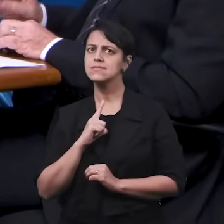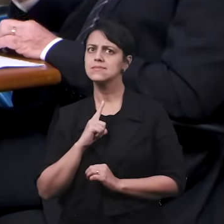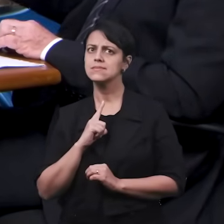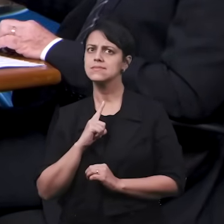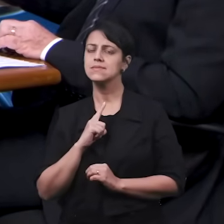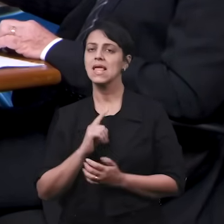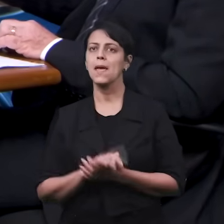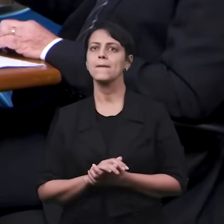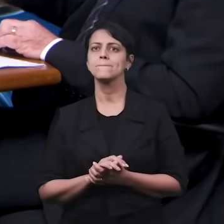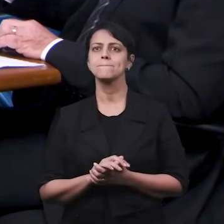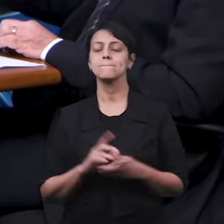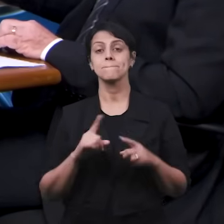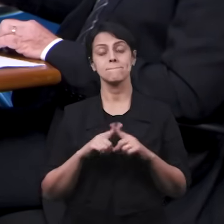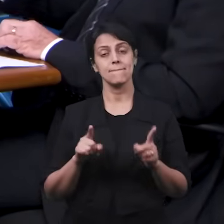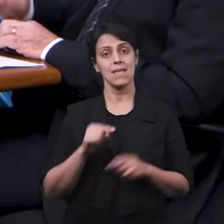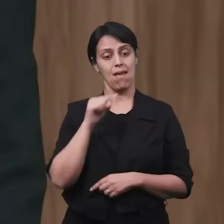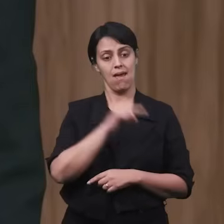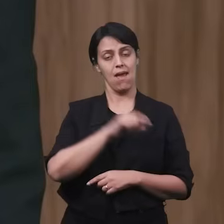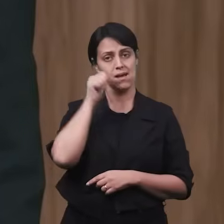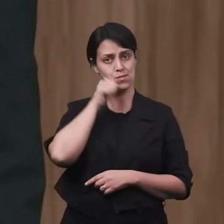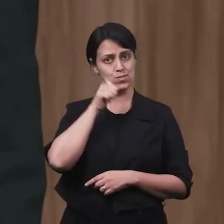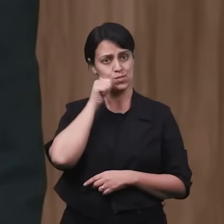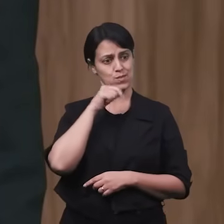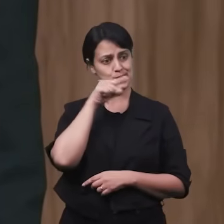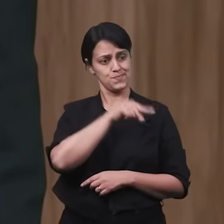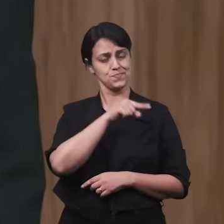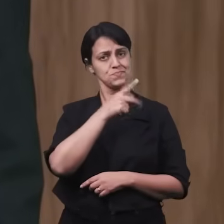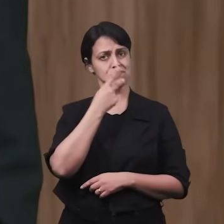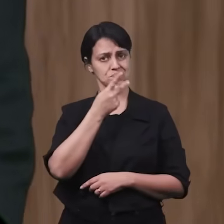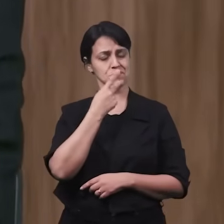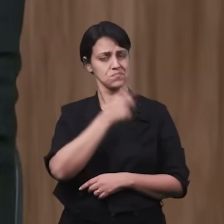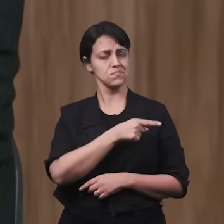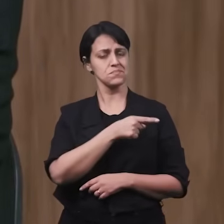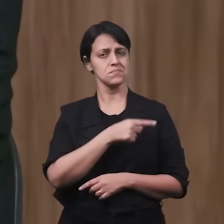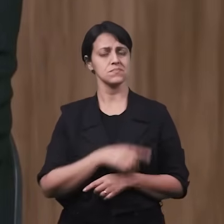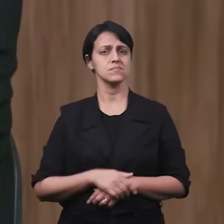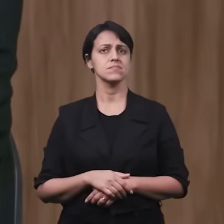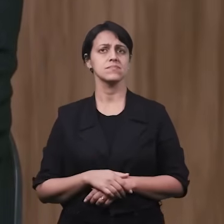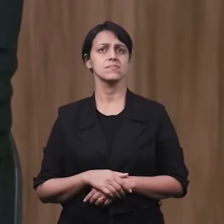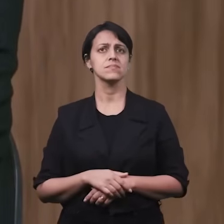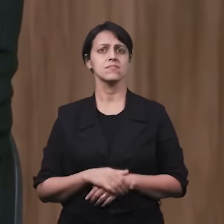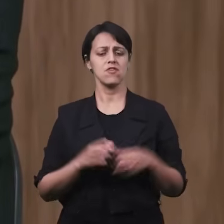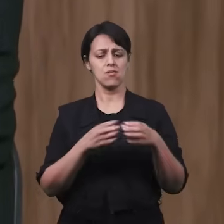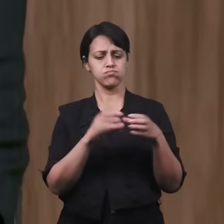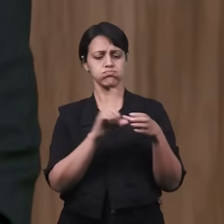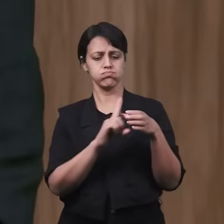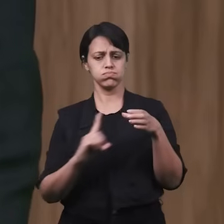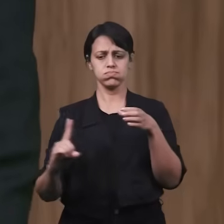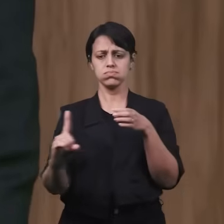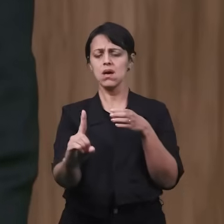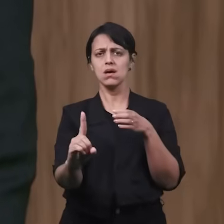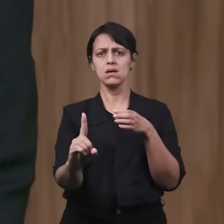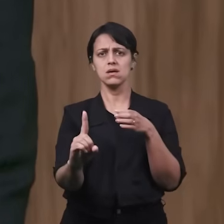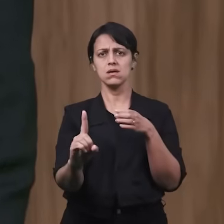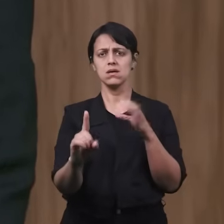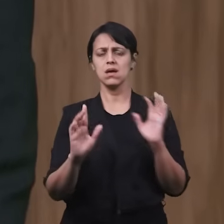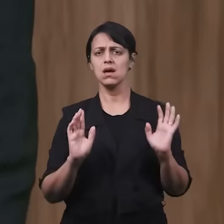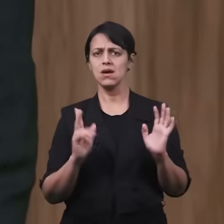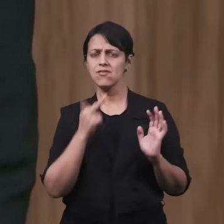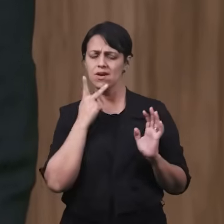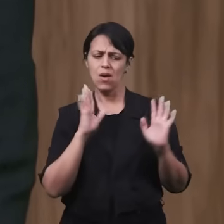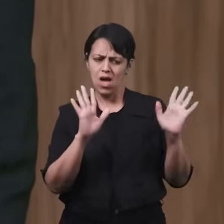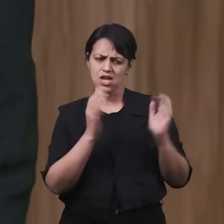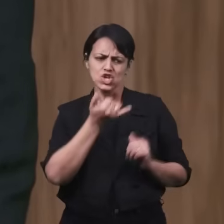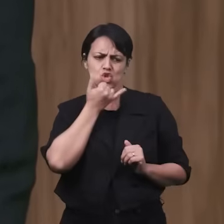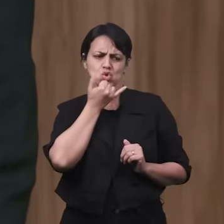isso é totalmente ético. Mas essa senhora que a Martinelli colocou, ela simplesmente, como a